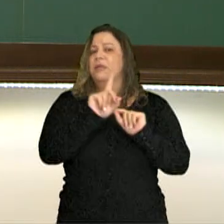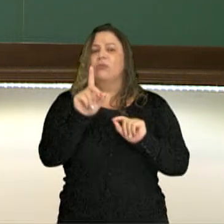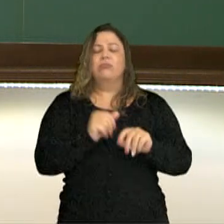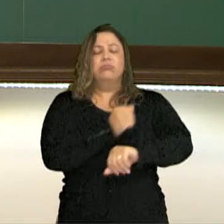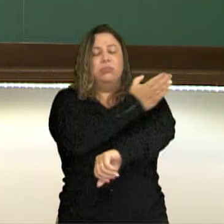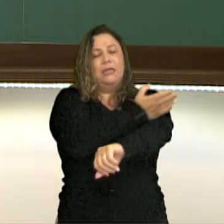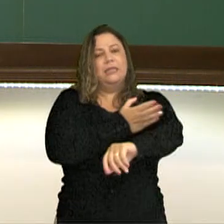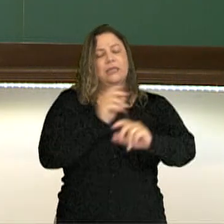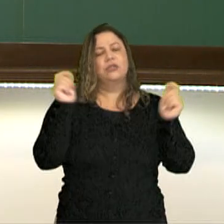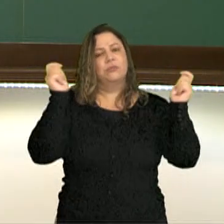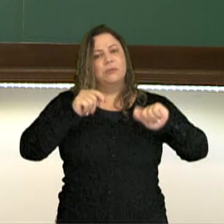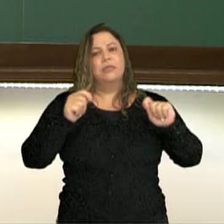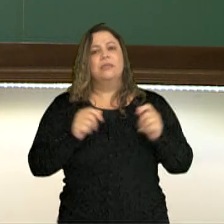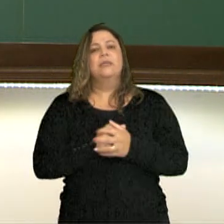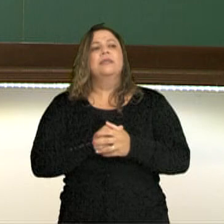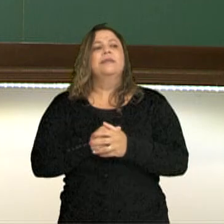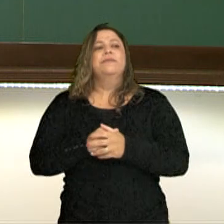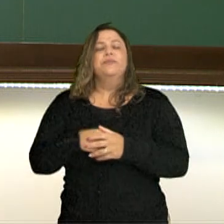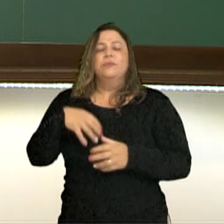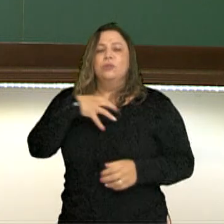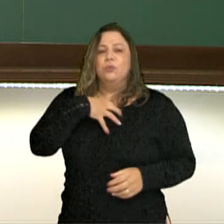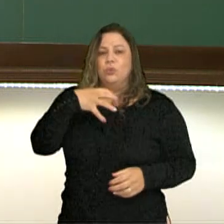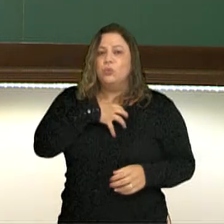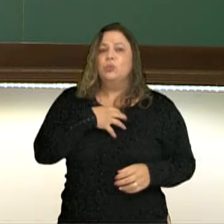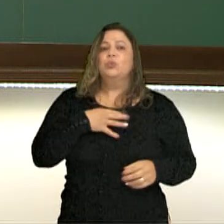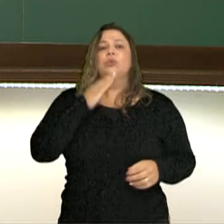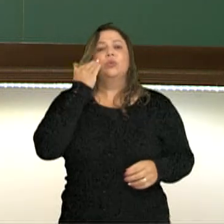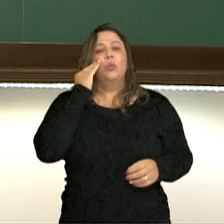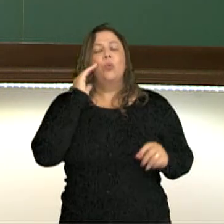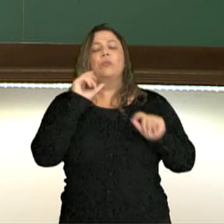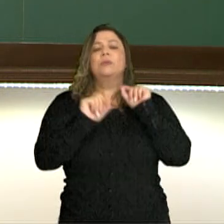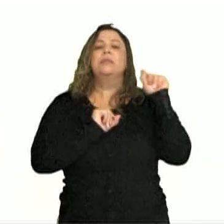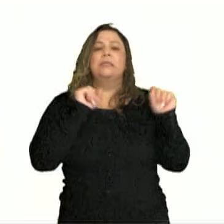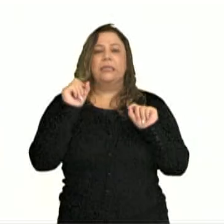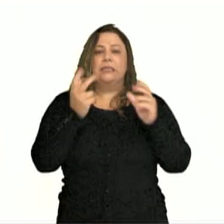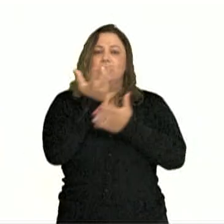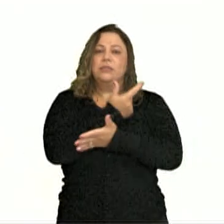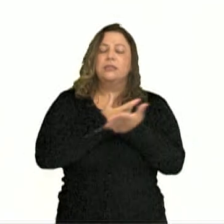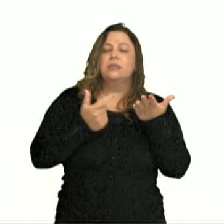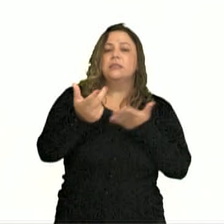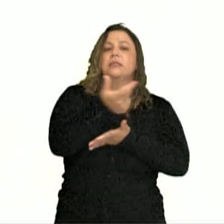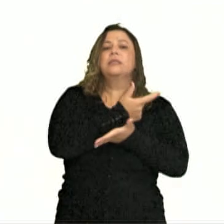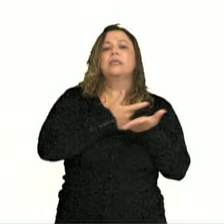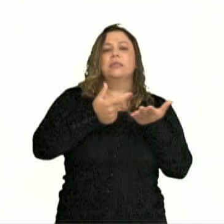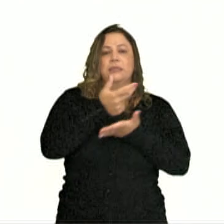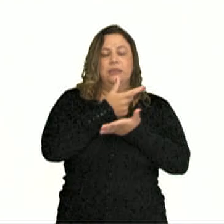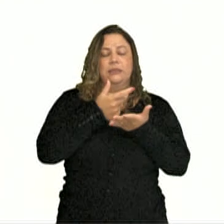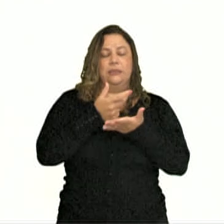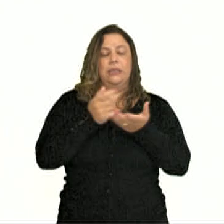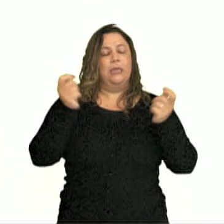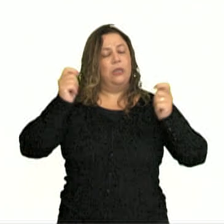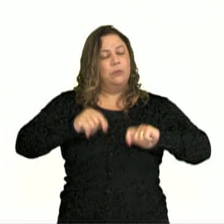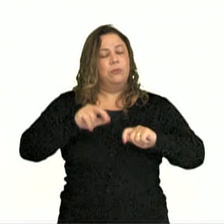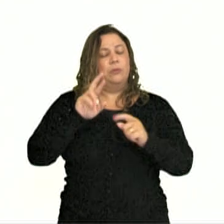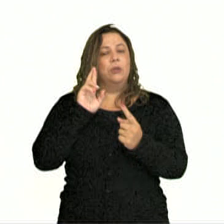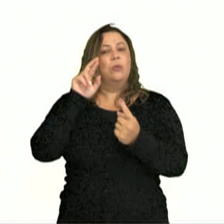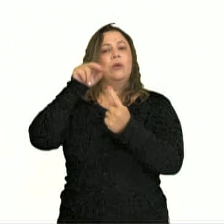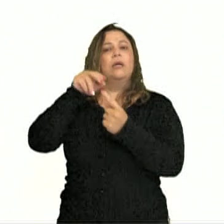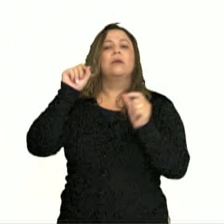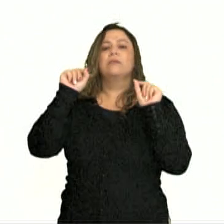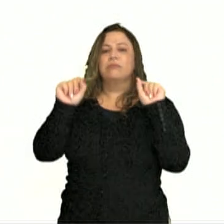ficar reconhecido, né, da forma como a gente entende ali, que esses desenhos da pré-história ficam reconhecidos